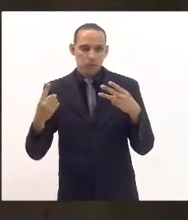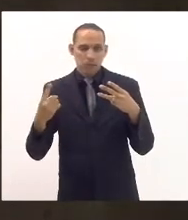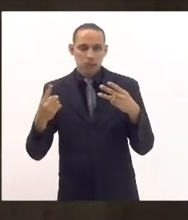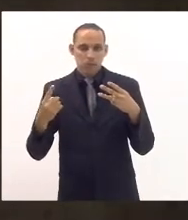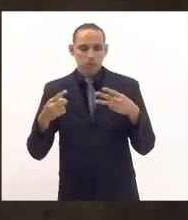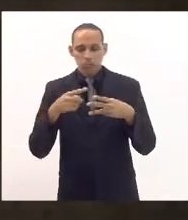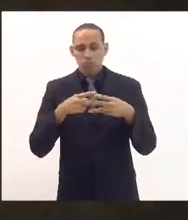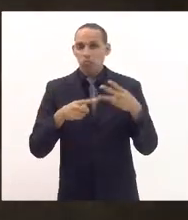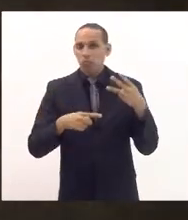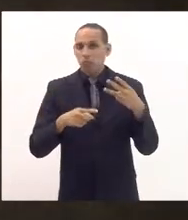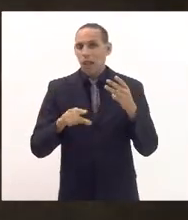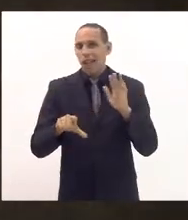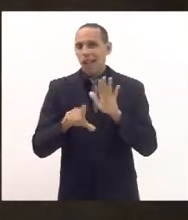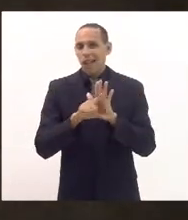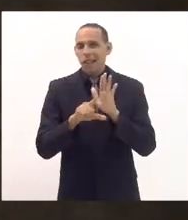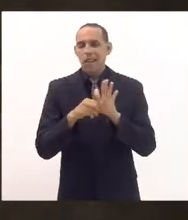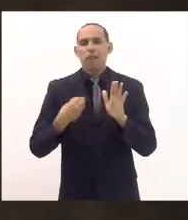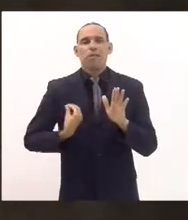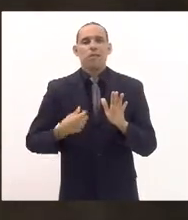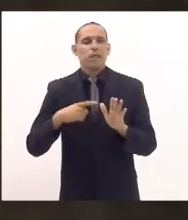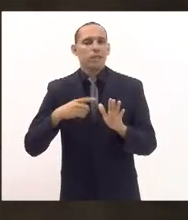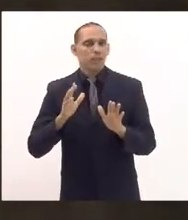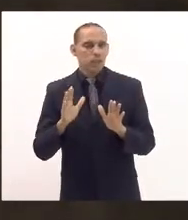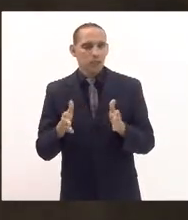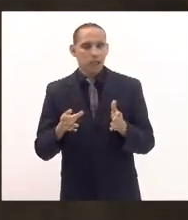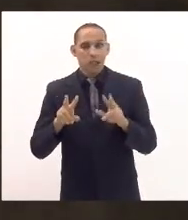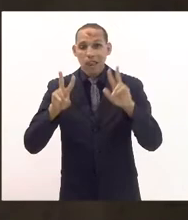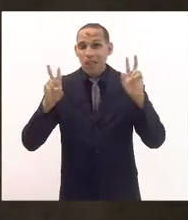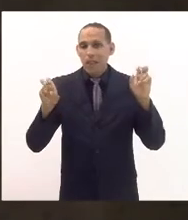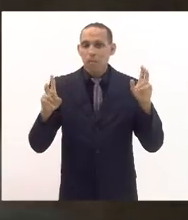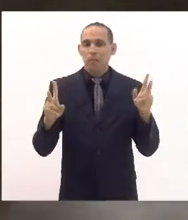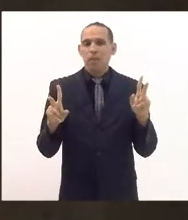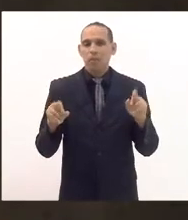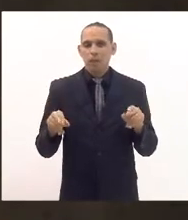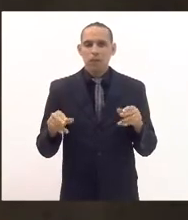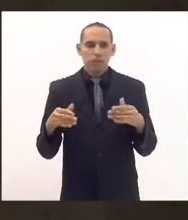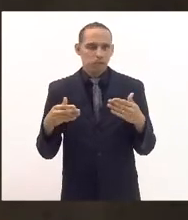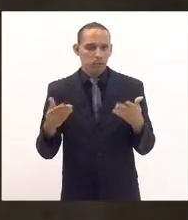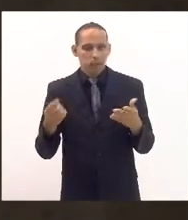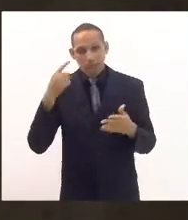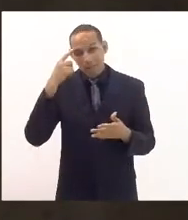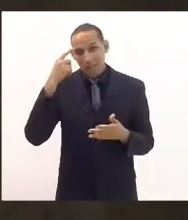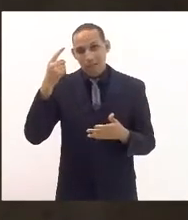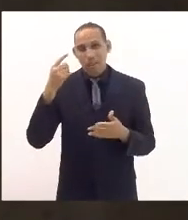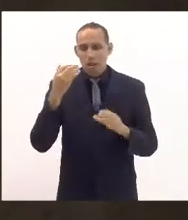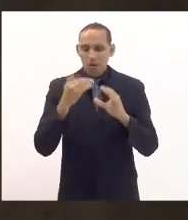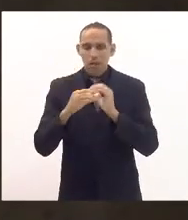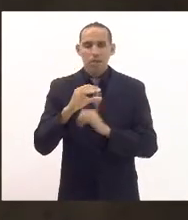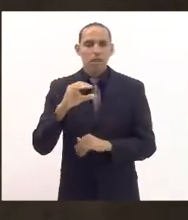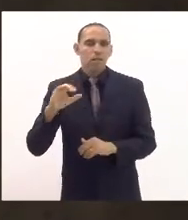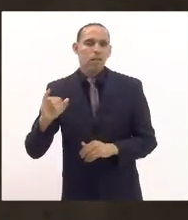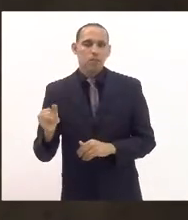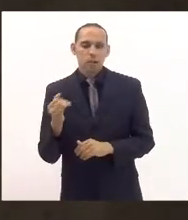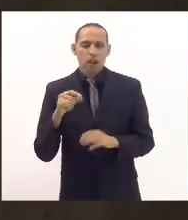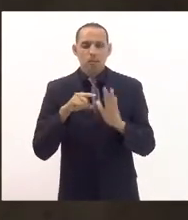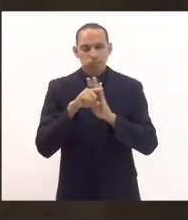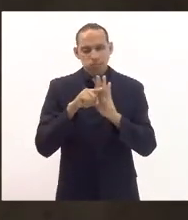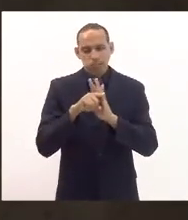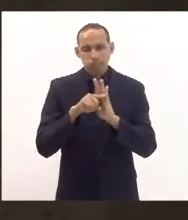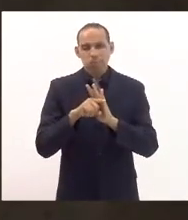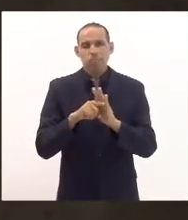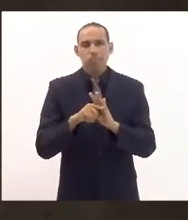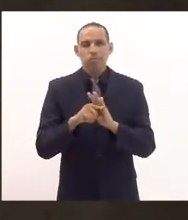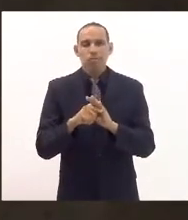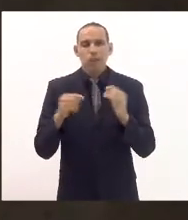são leis já existentes sobre o mesmo tema então A ideia é remeter à ccj para analisar